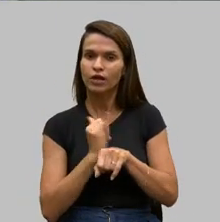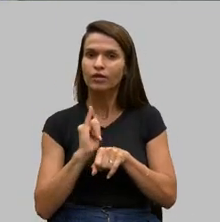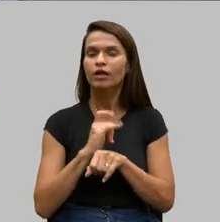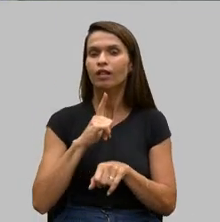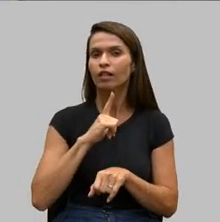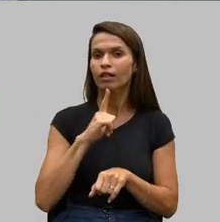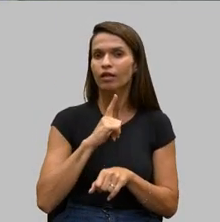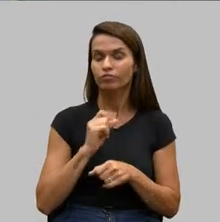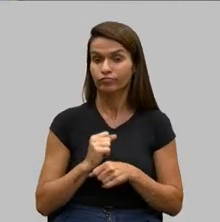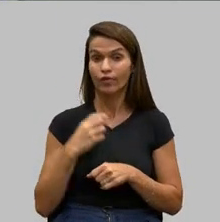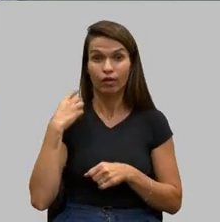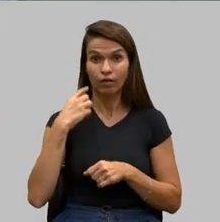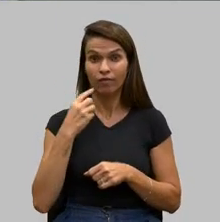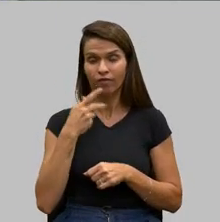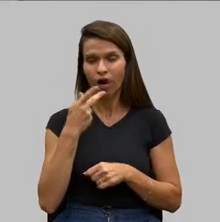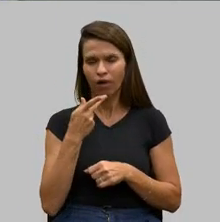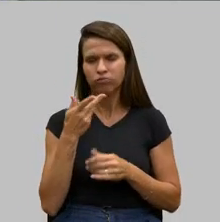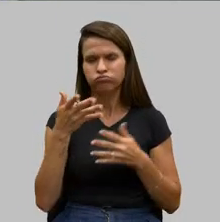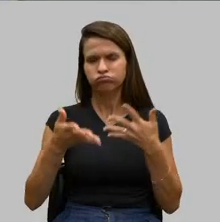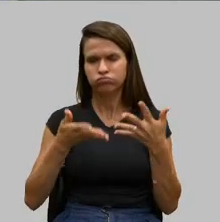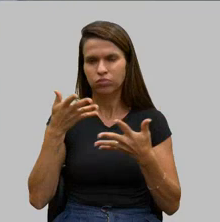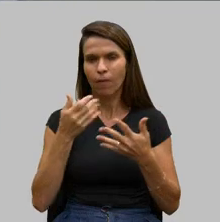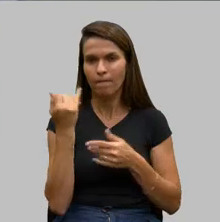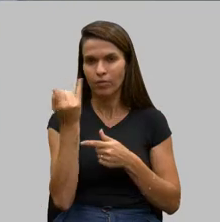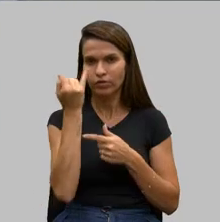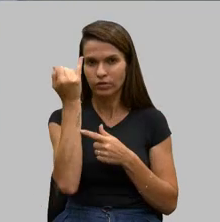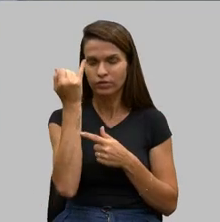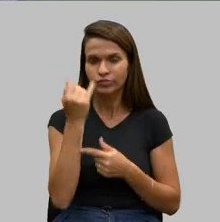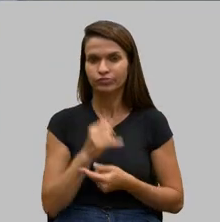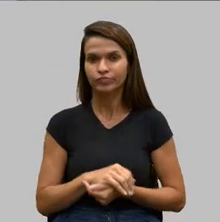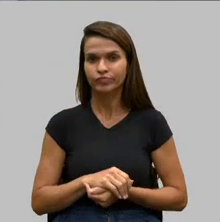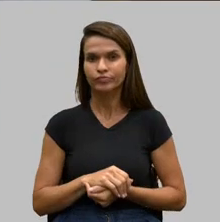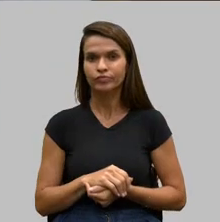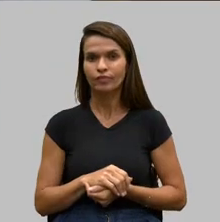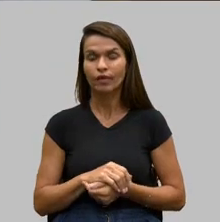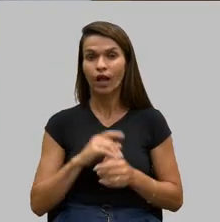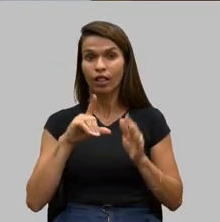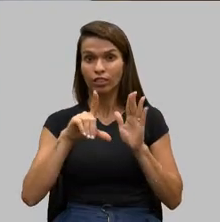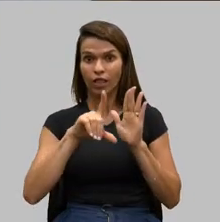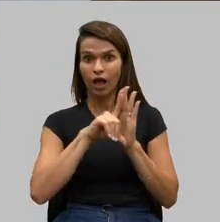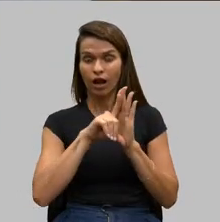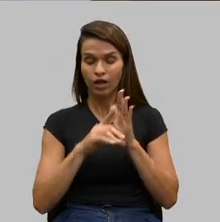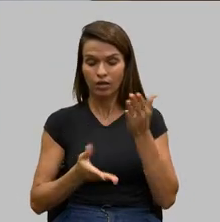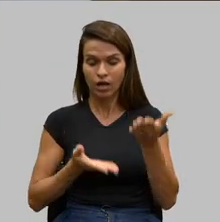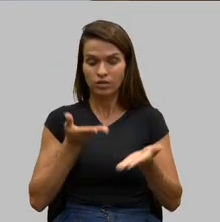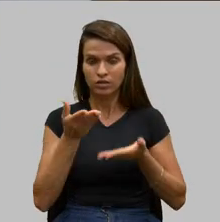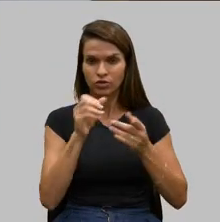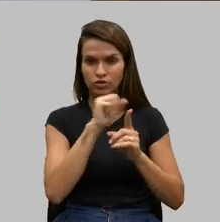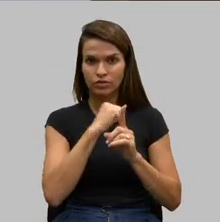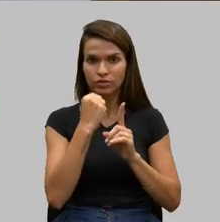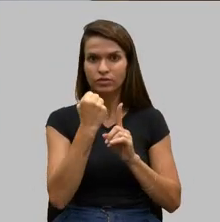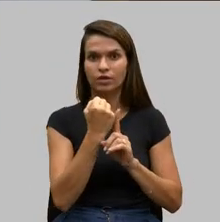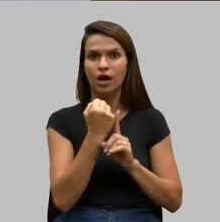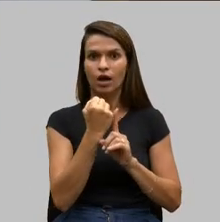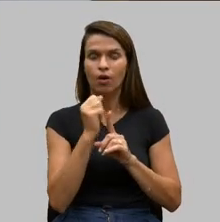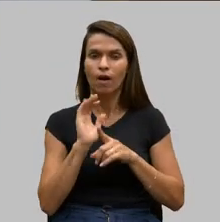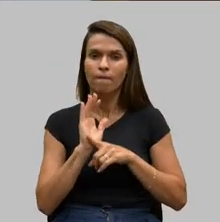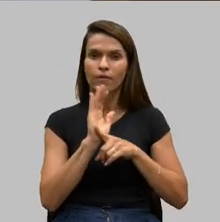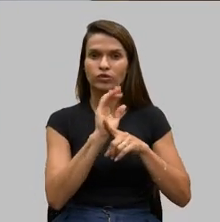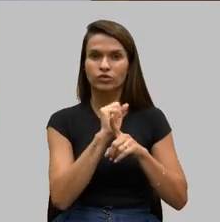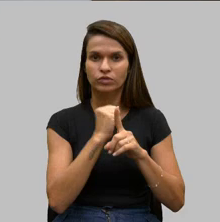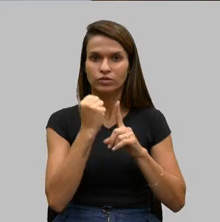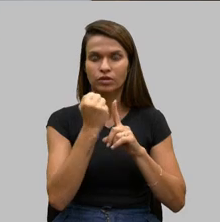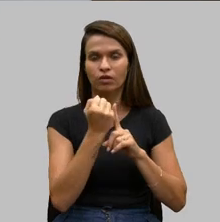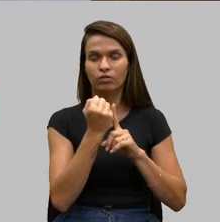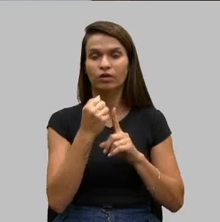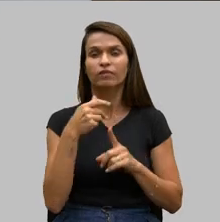deputado falou uma coisa muito importante eh na na lei da Assistência Social nós estamos falando de centro dia